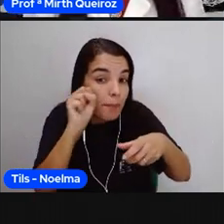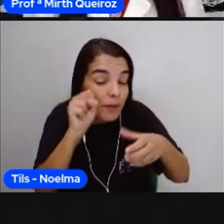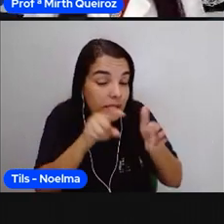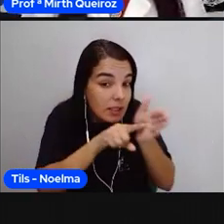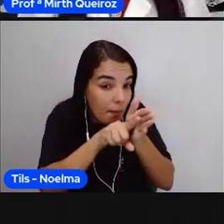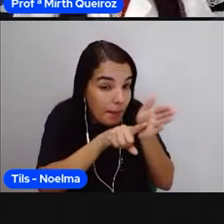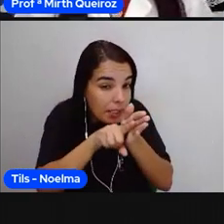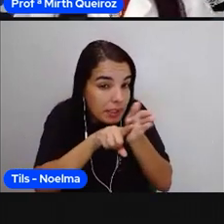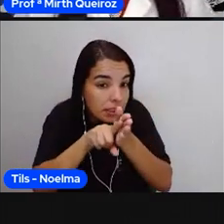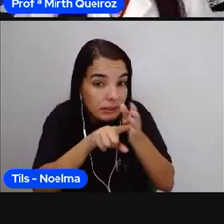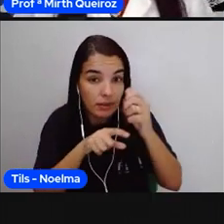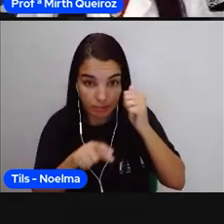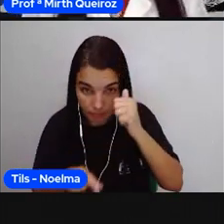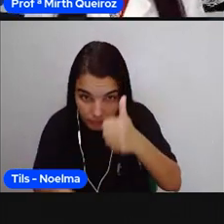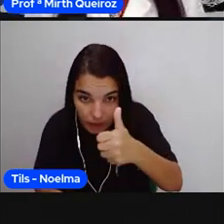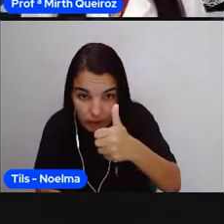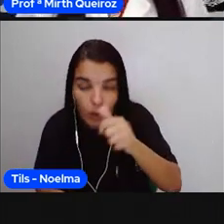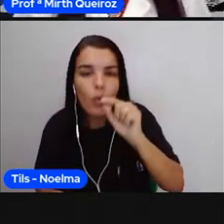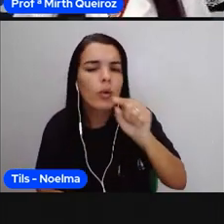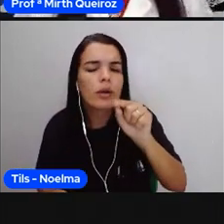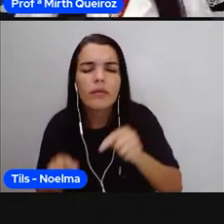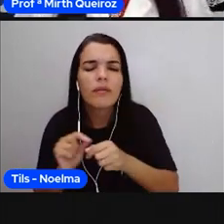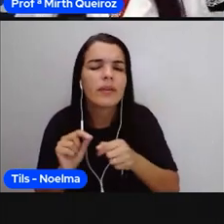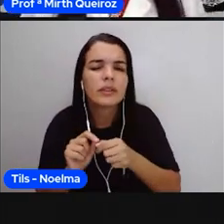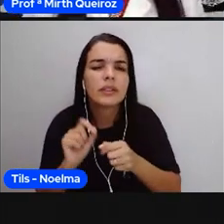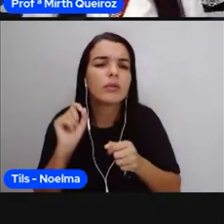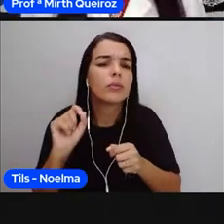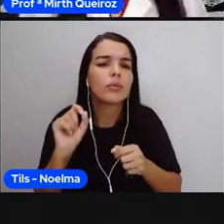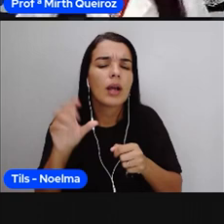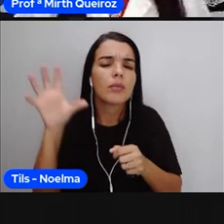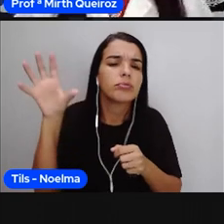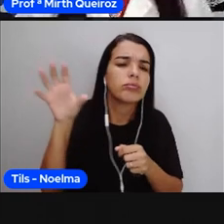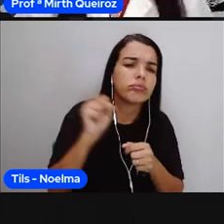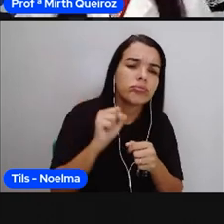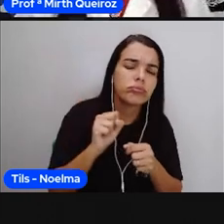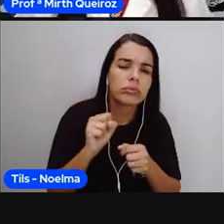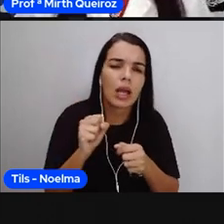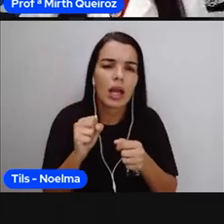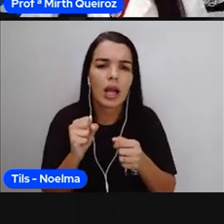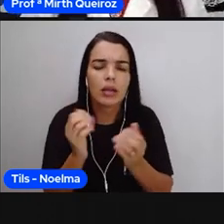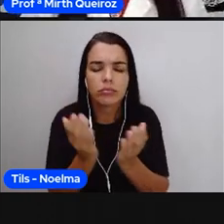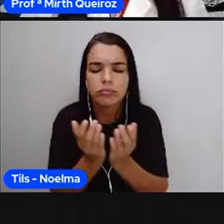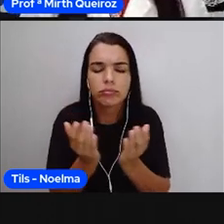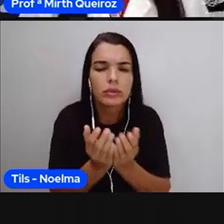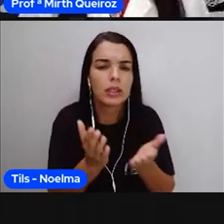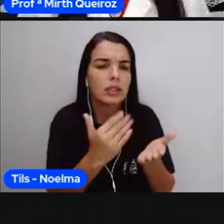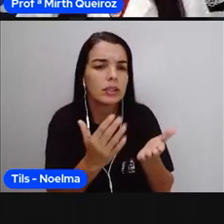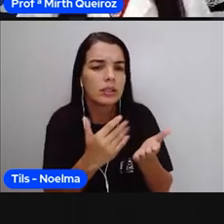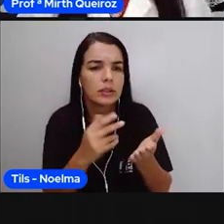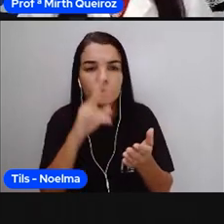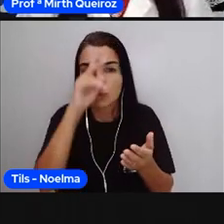tiraram essa pesquisa. O que que vocês vão buscar aí nos livros de história e na internet?